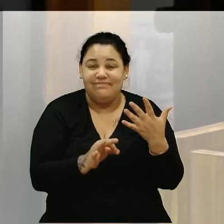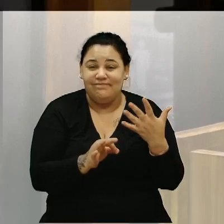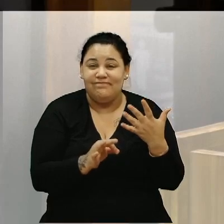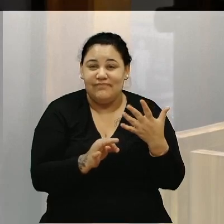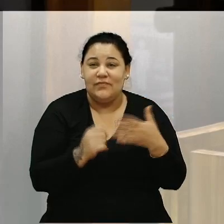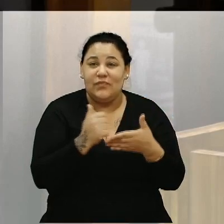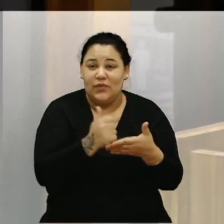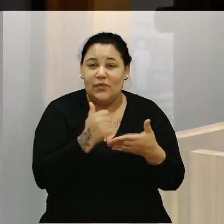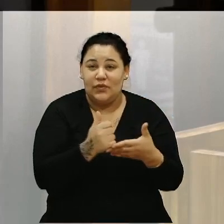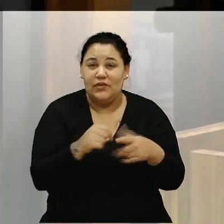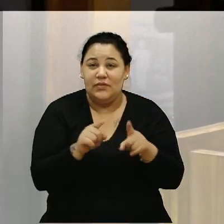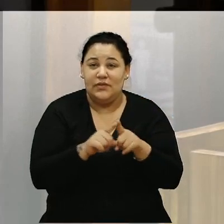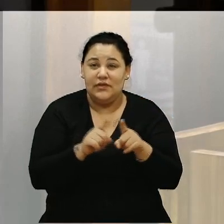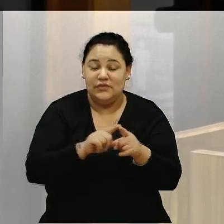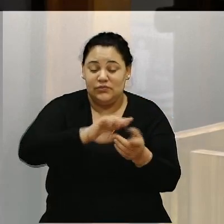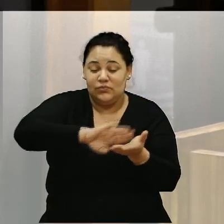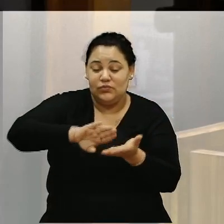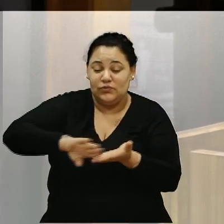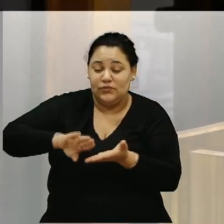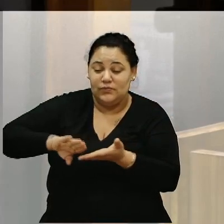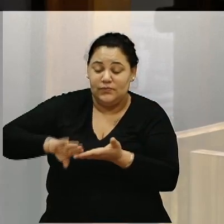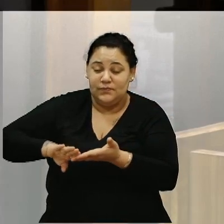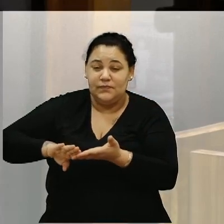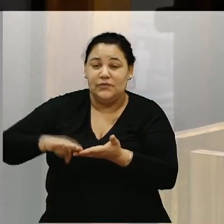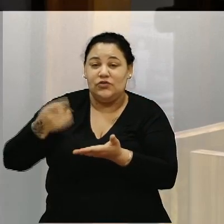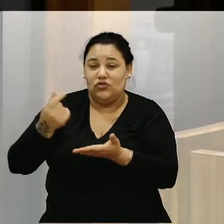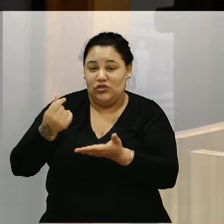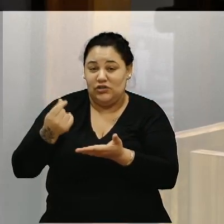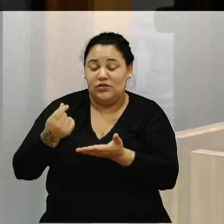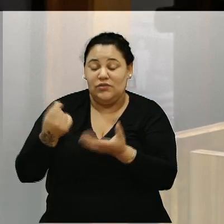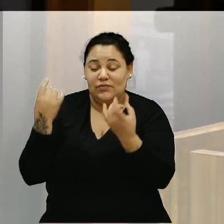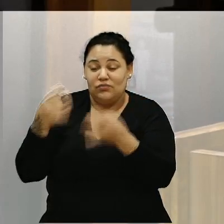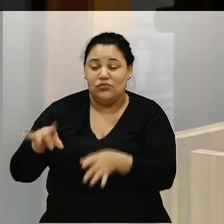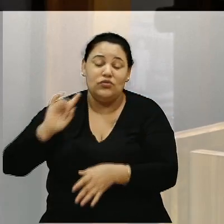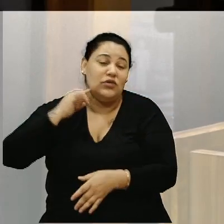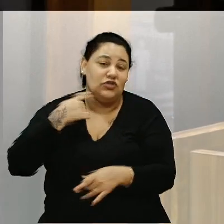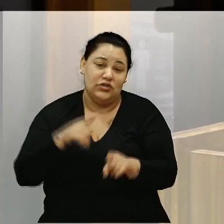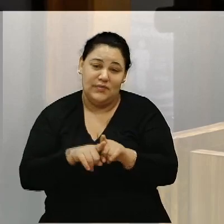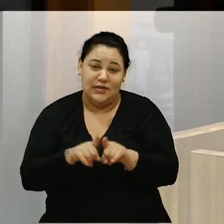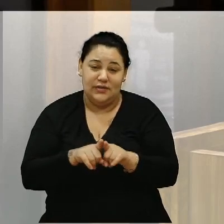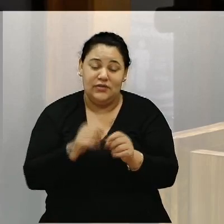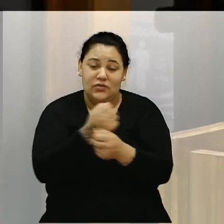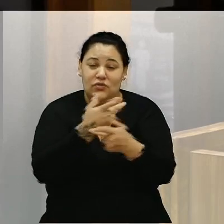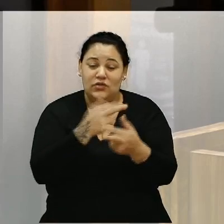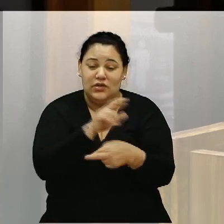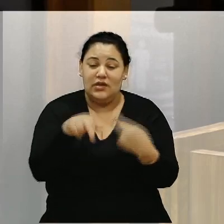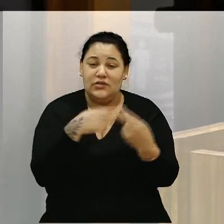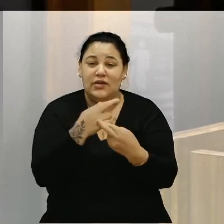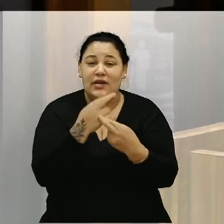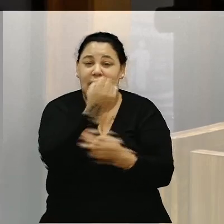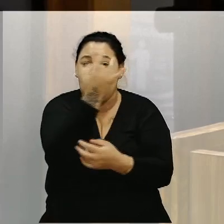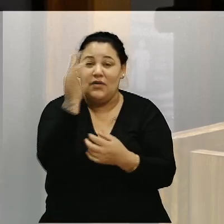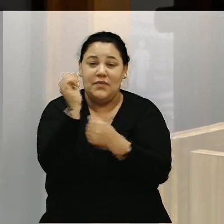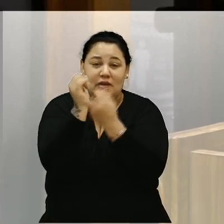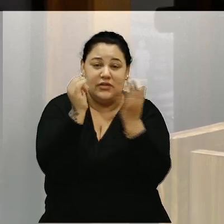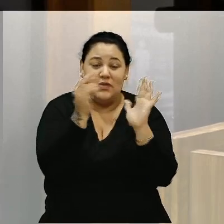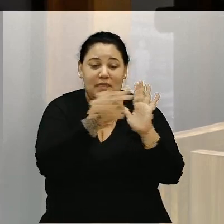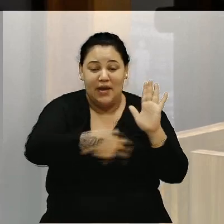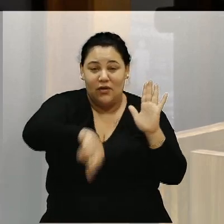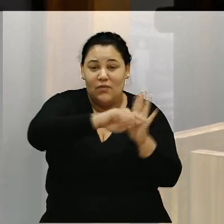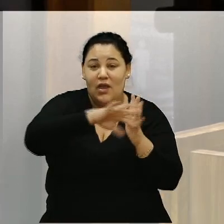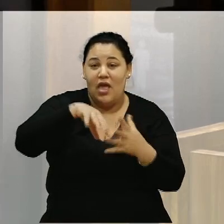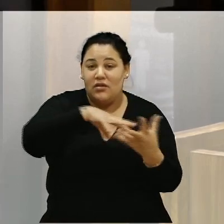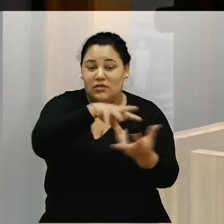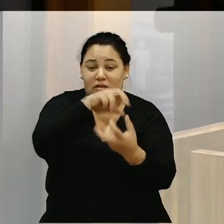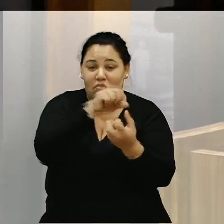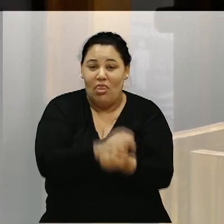licenças, remoção de escombros e destinação de resíduos, e medidas ambientais para a recuperação de ecossistemas degradados. O